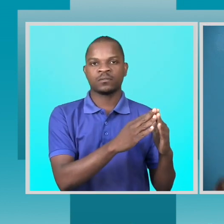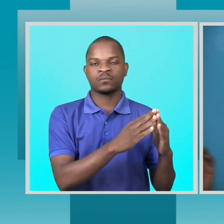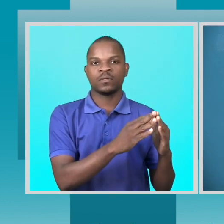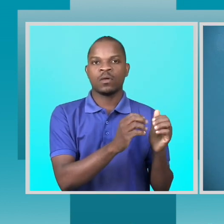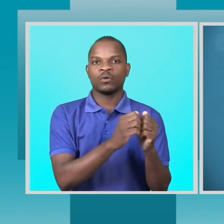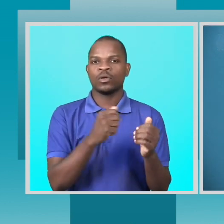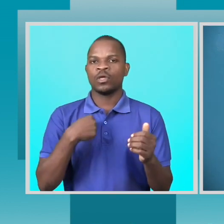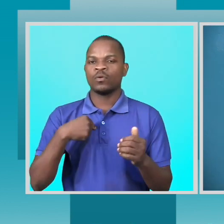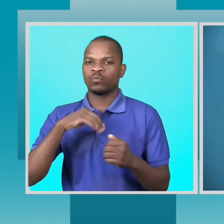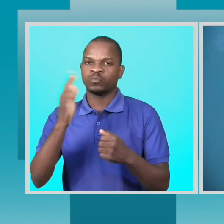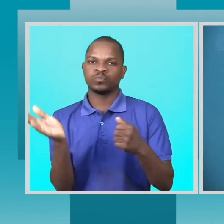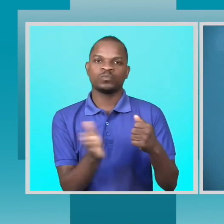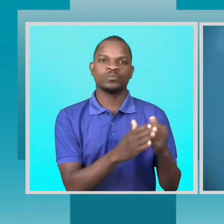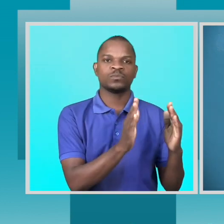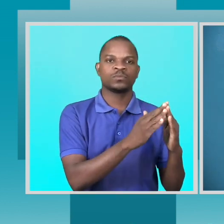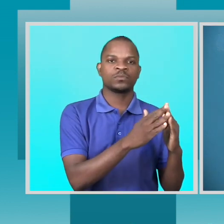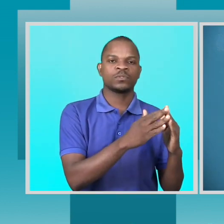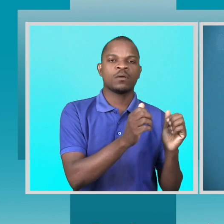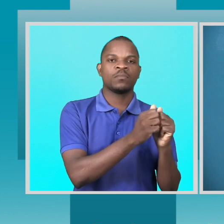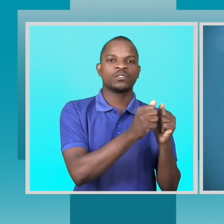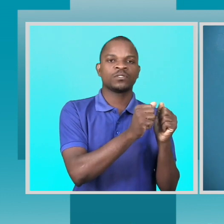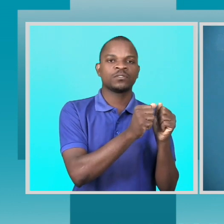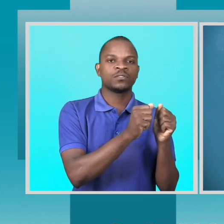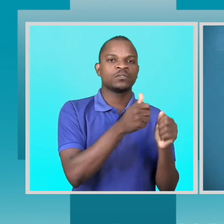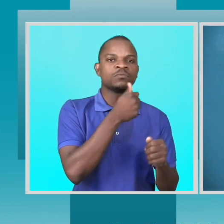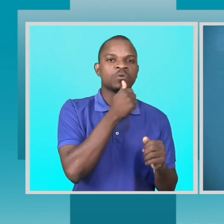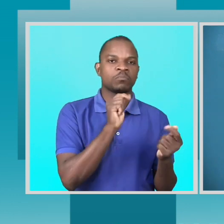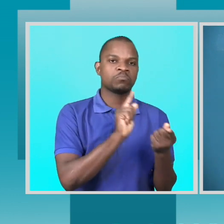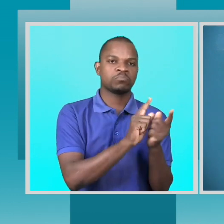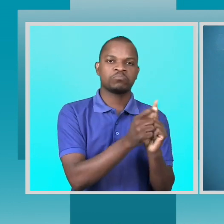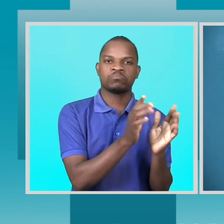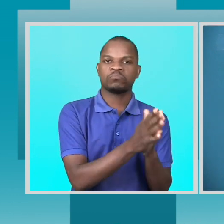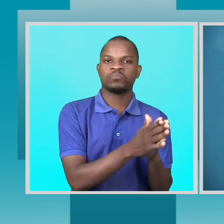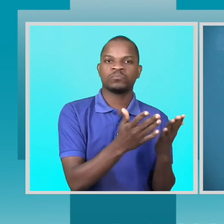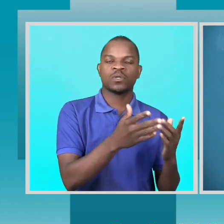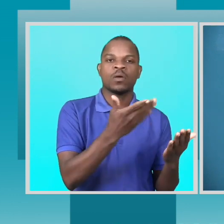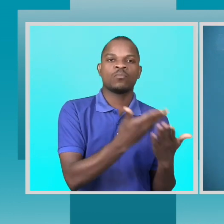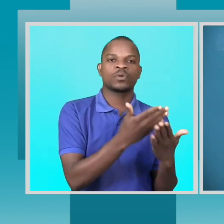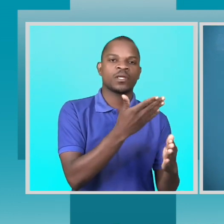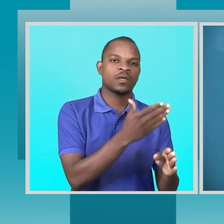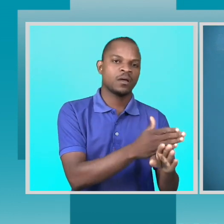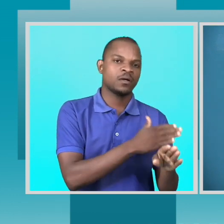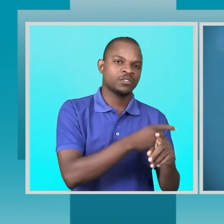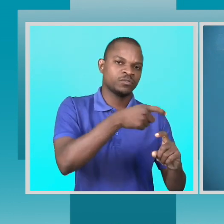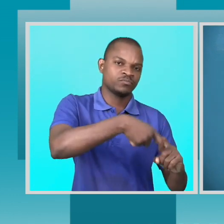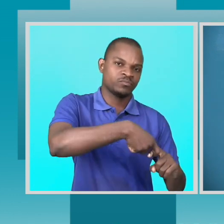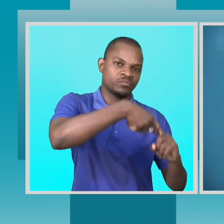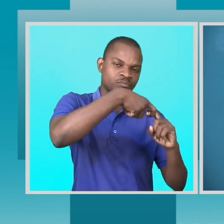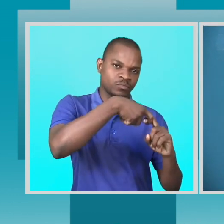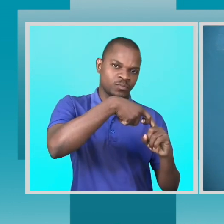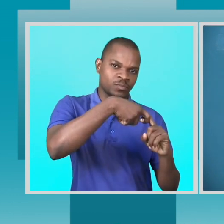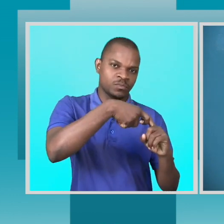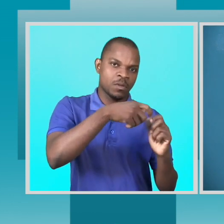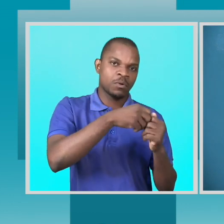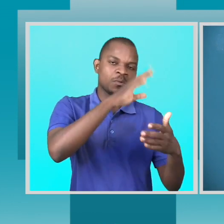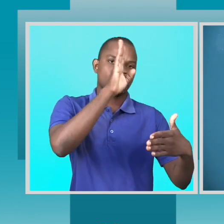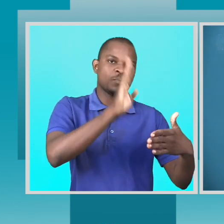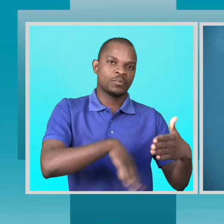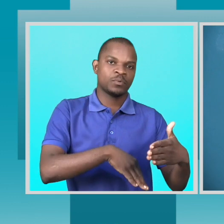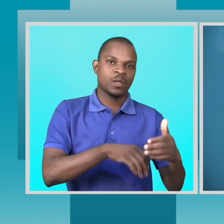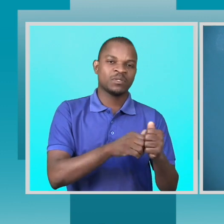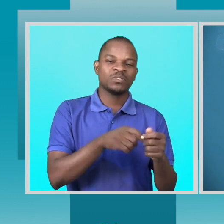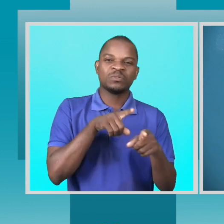Depois, voltei de sangue, ela já estava a lugar nessa casa. Depois, quando voltei de sangue, ela já não vive mais ali. E depois,